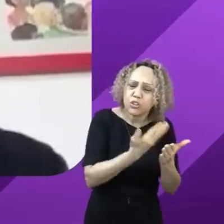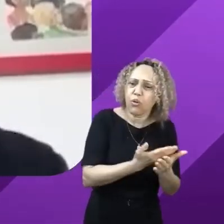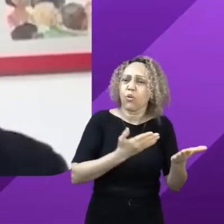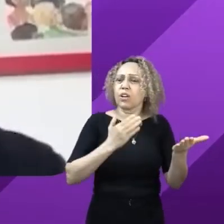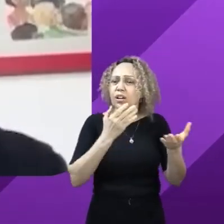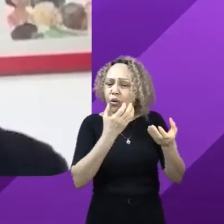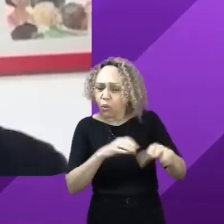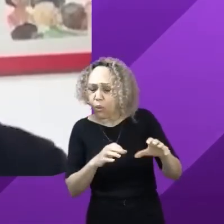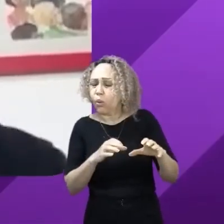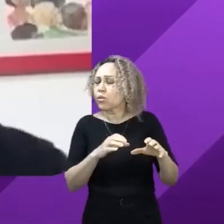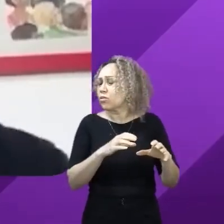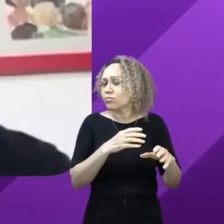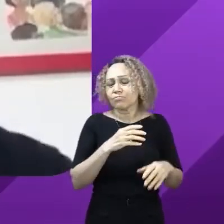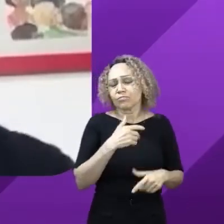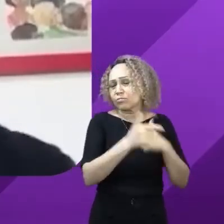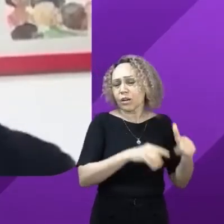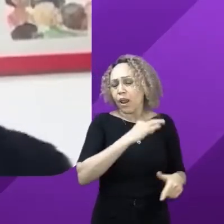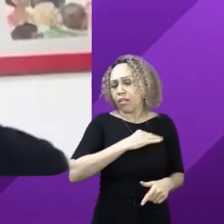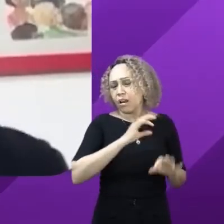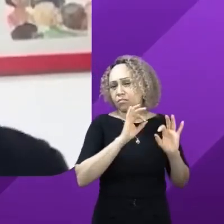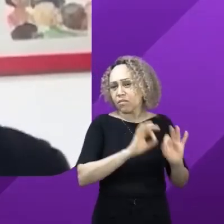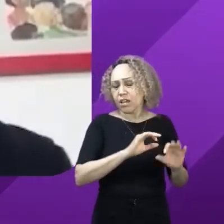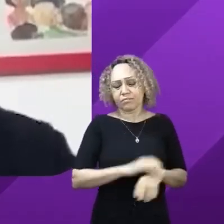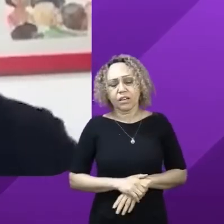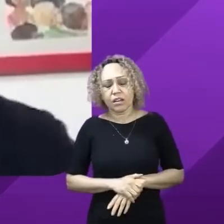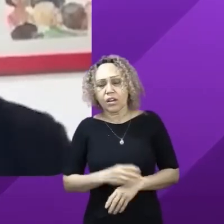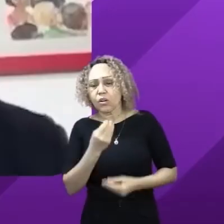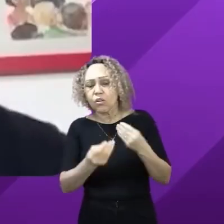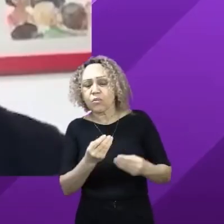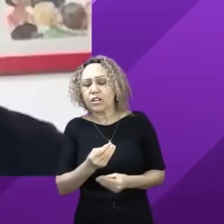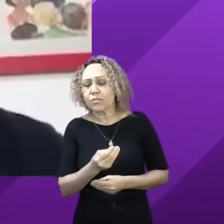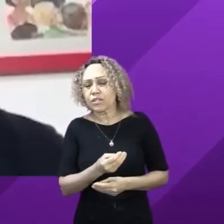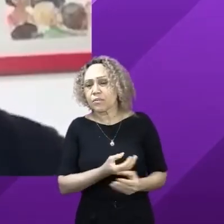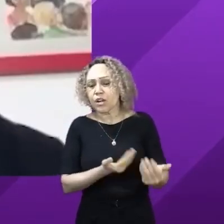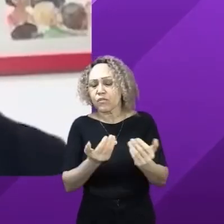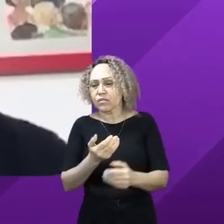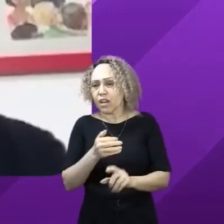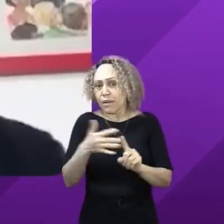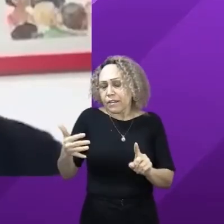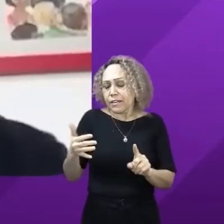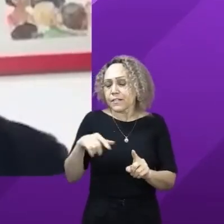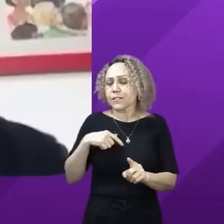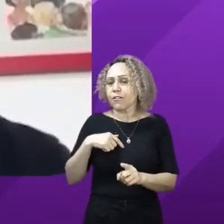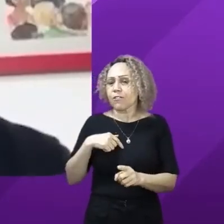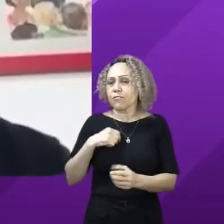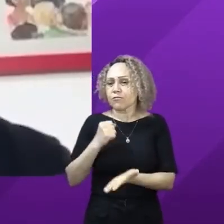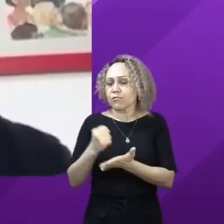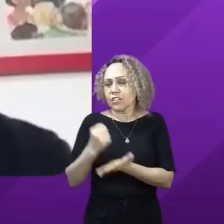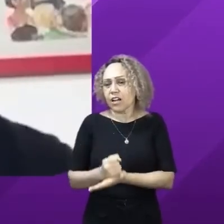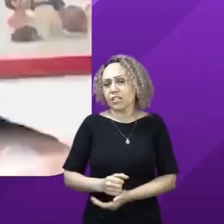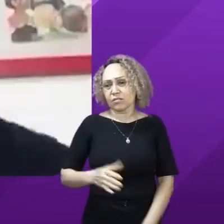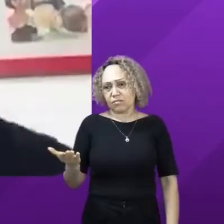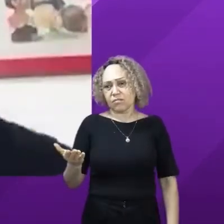conseguir um trabalho CLT e garantir que eles não fiquem sendo explorados pela pejotização das plataformas de